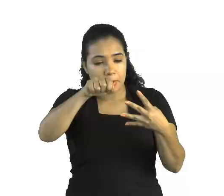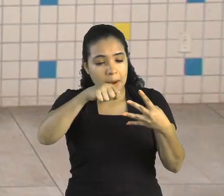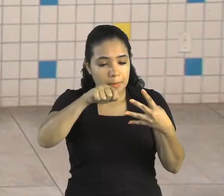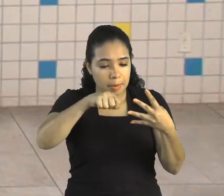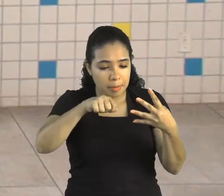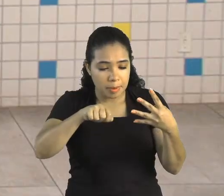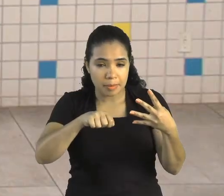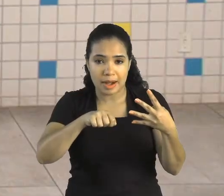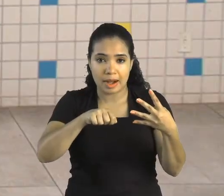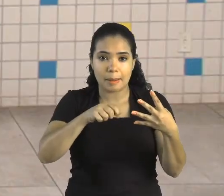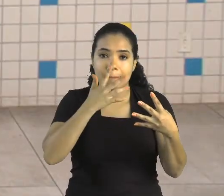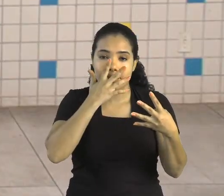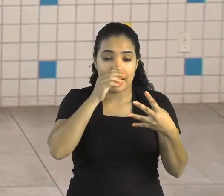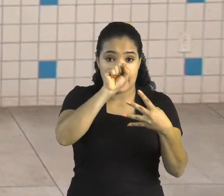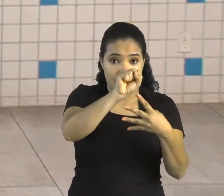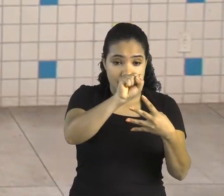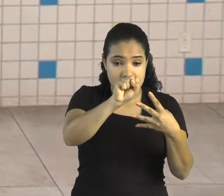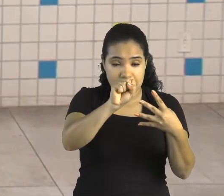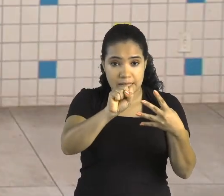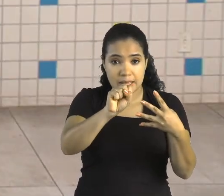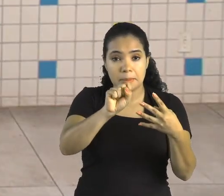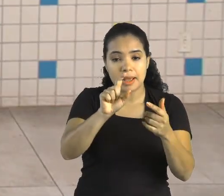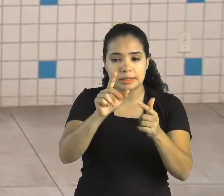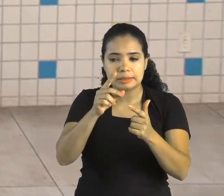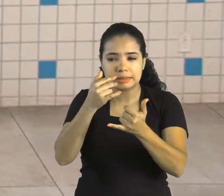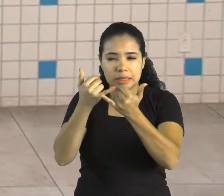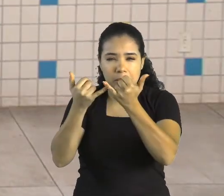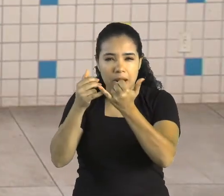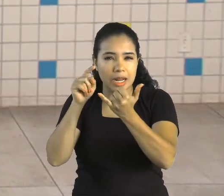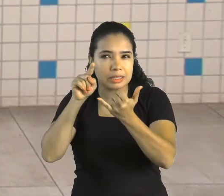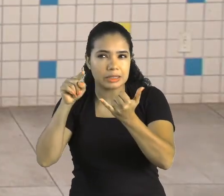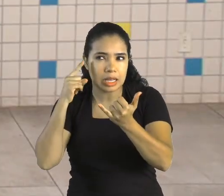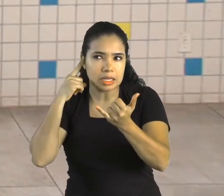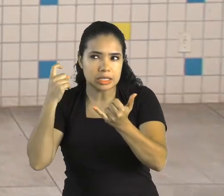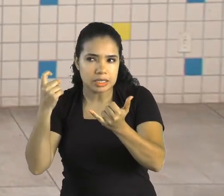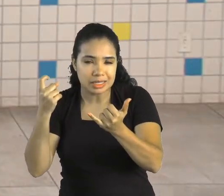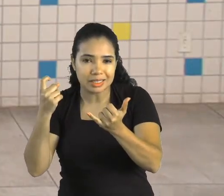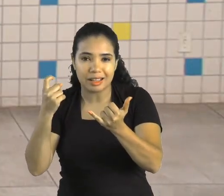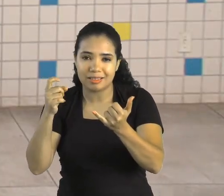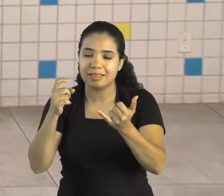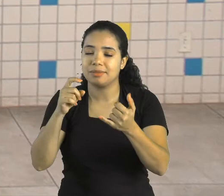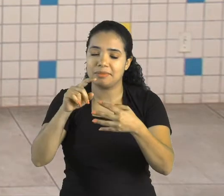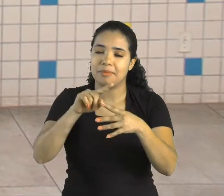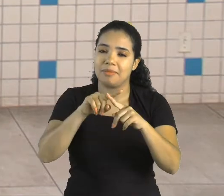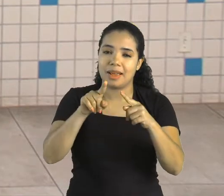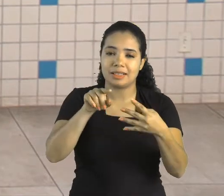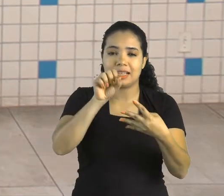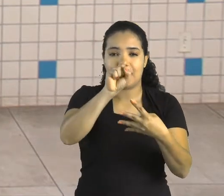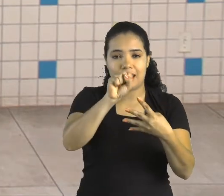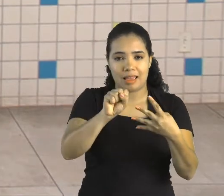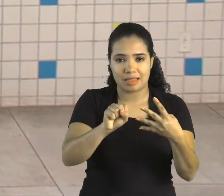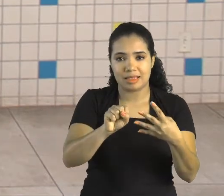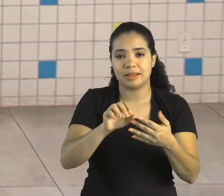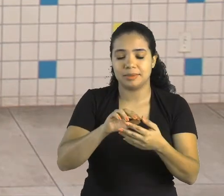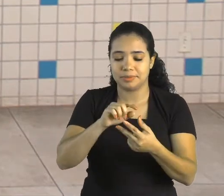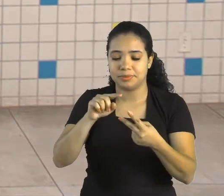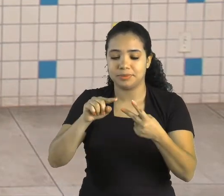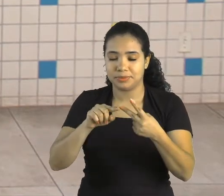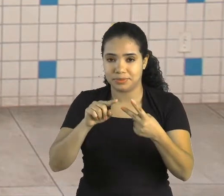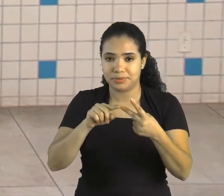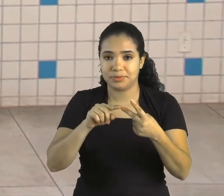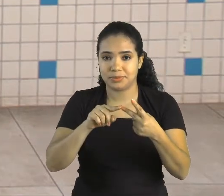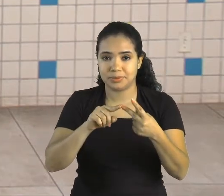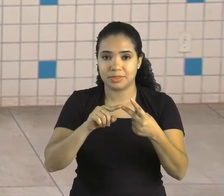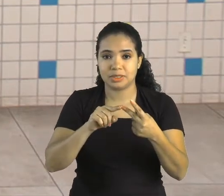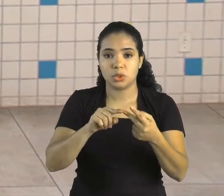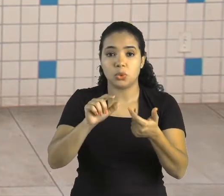Z. A primeira dica é quando ela deriva de uma palavra já escrita com S som de Z. Segunda dica é quando